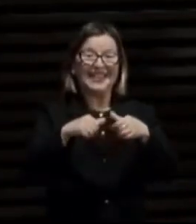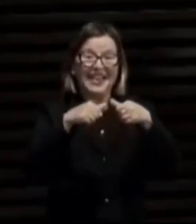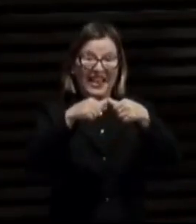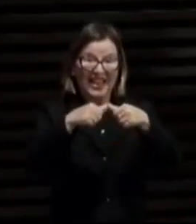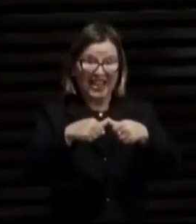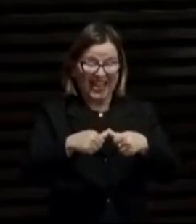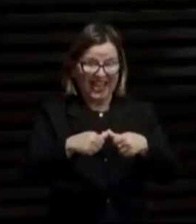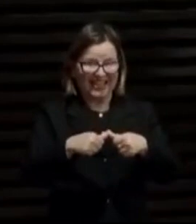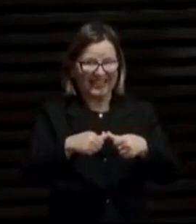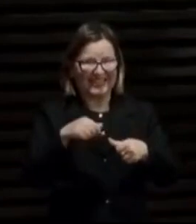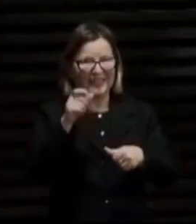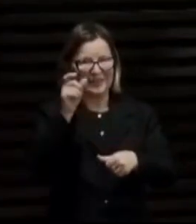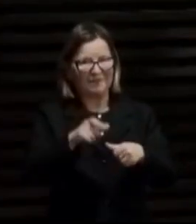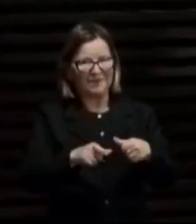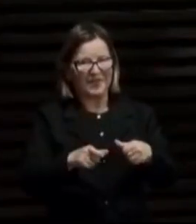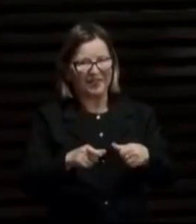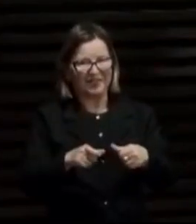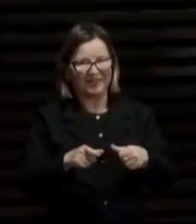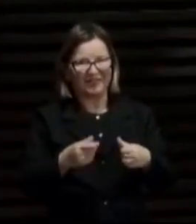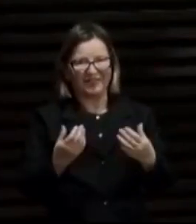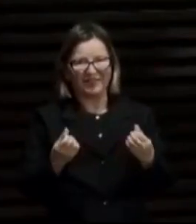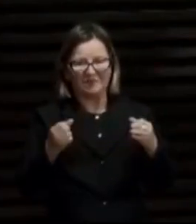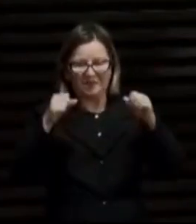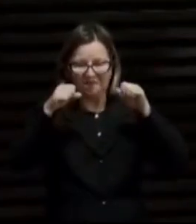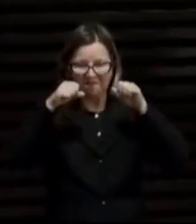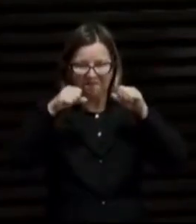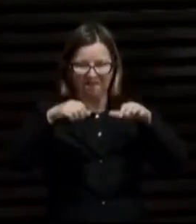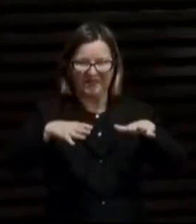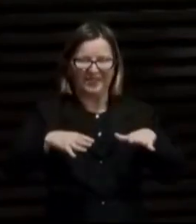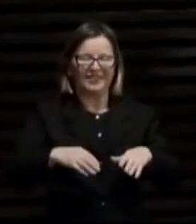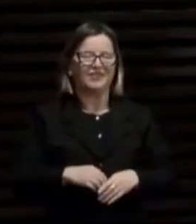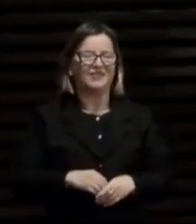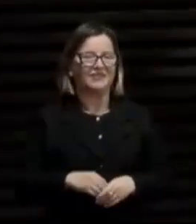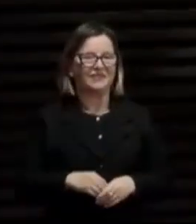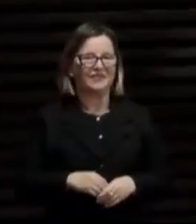sem Cristo, nós não podemos nada.